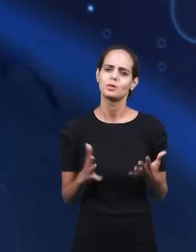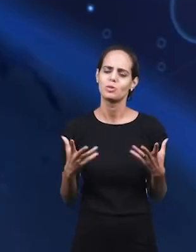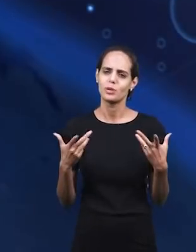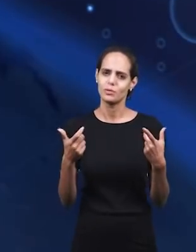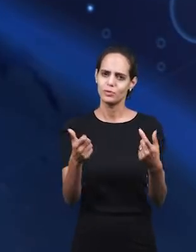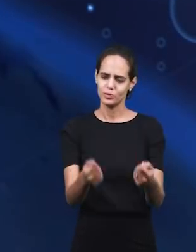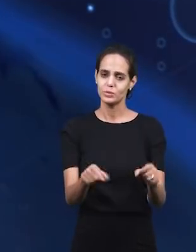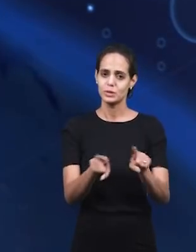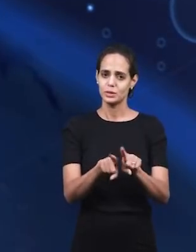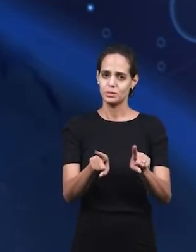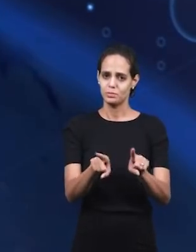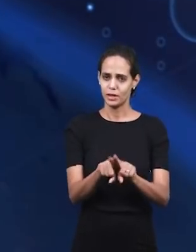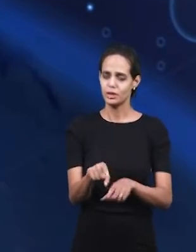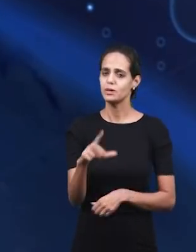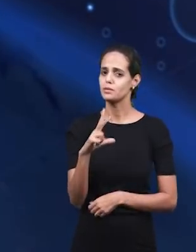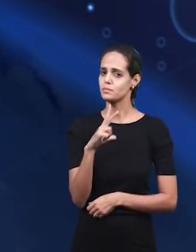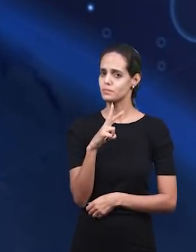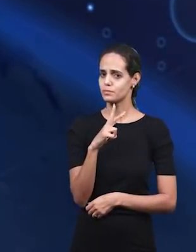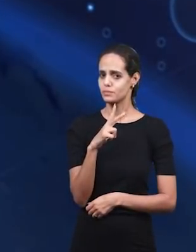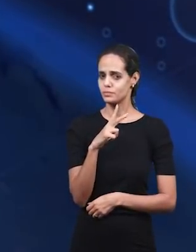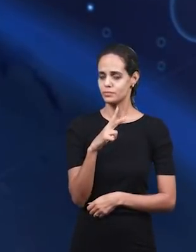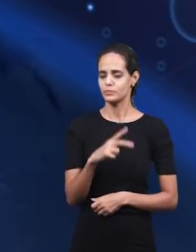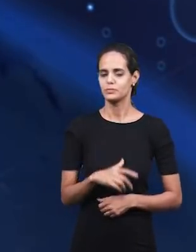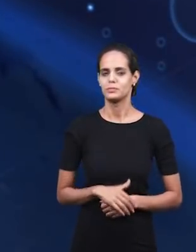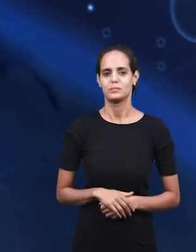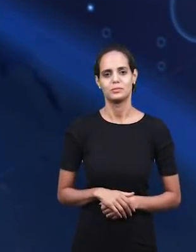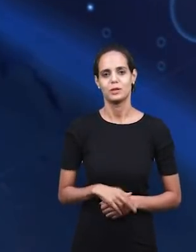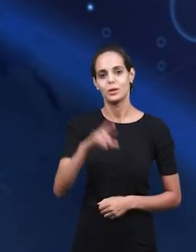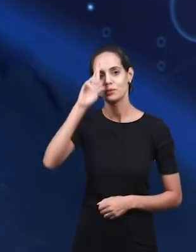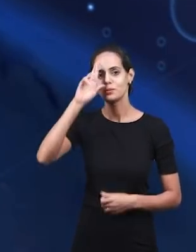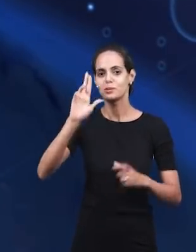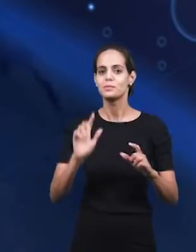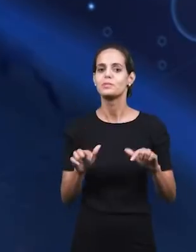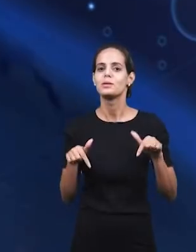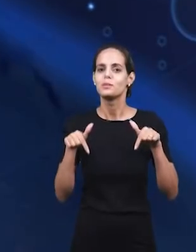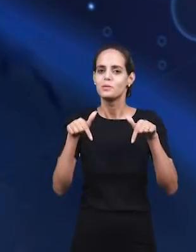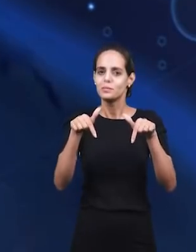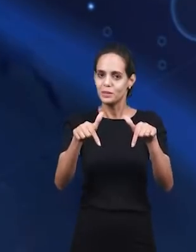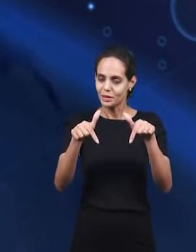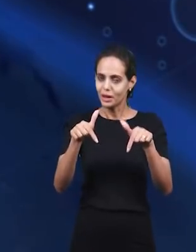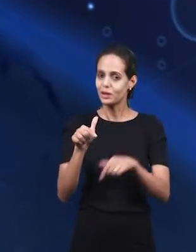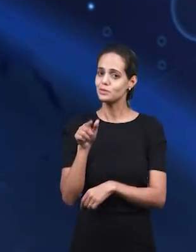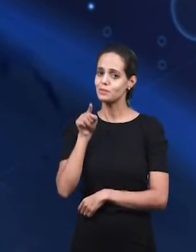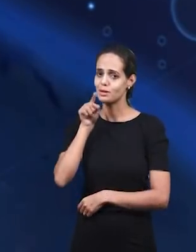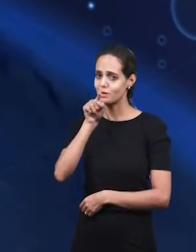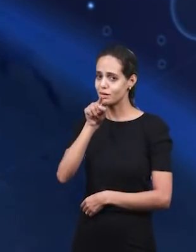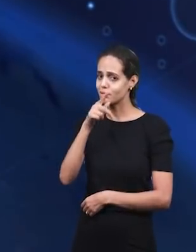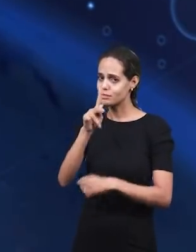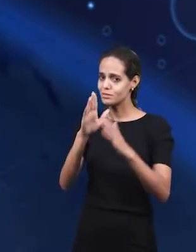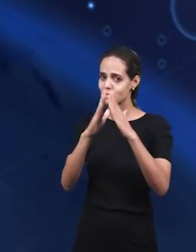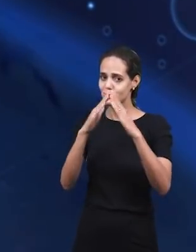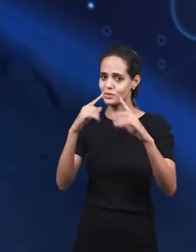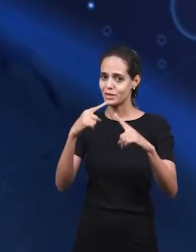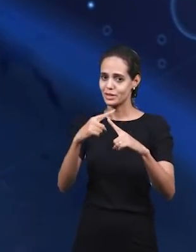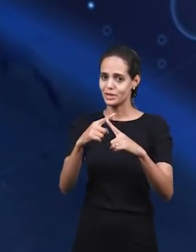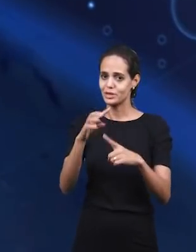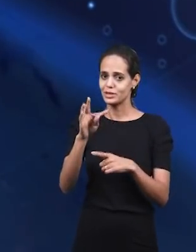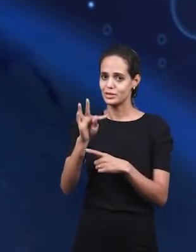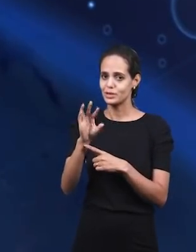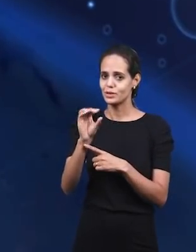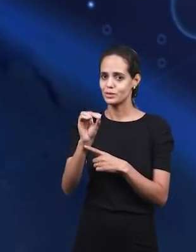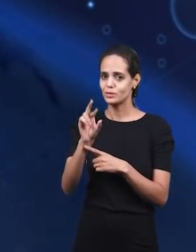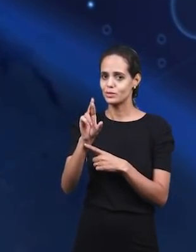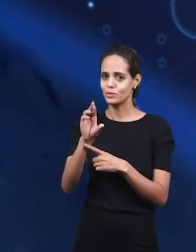pessoal e aquilo que Deus está operando no grupo de irmãs aí, e que elas têm alcançado na igreja em